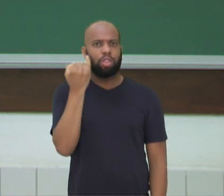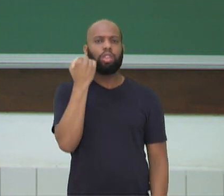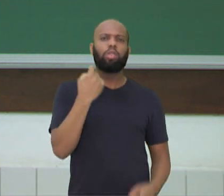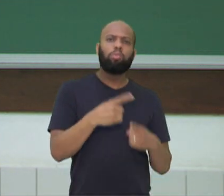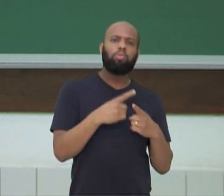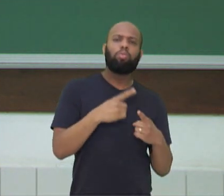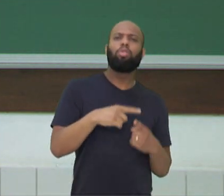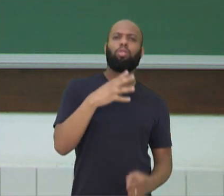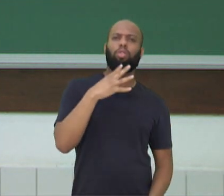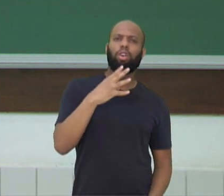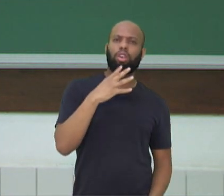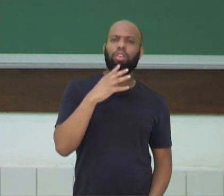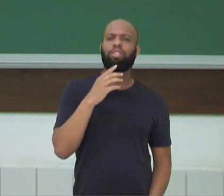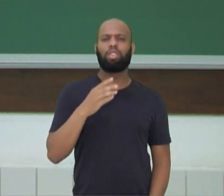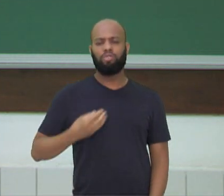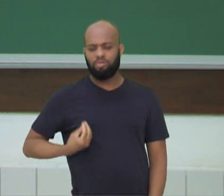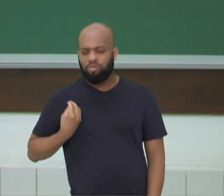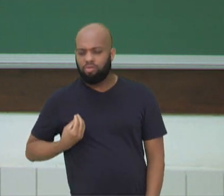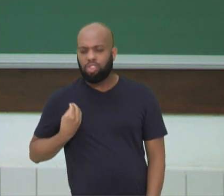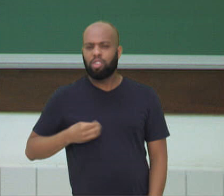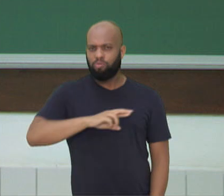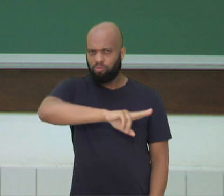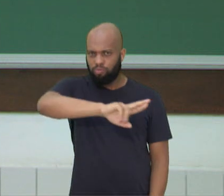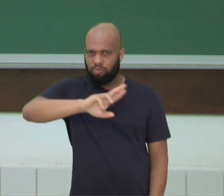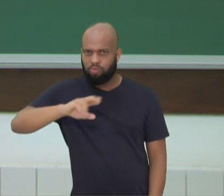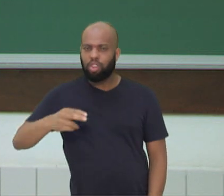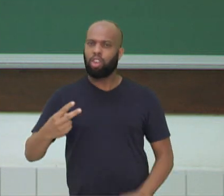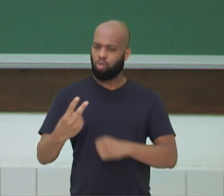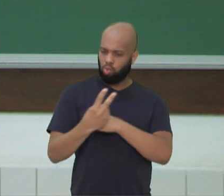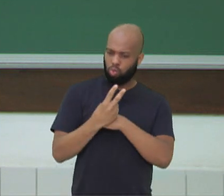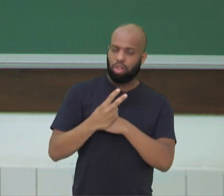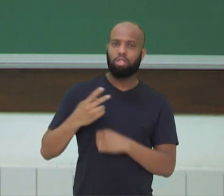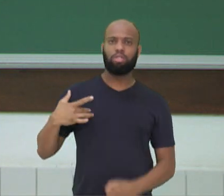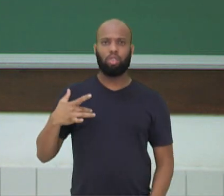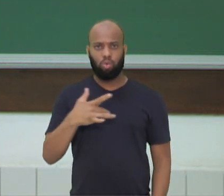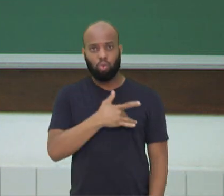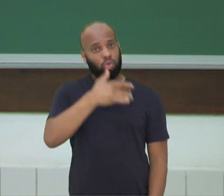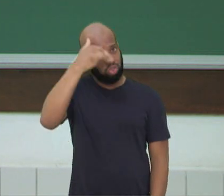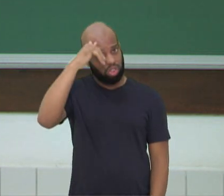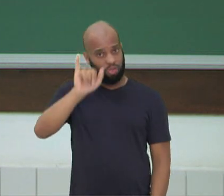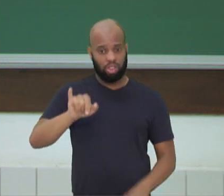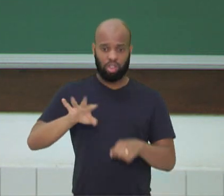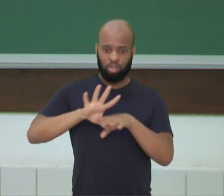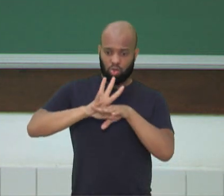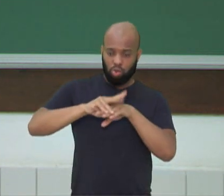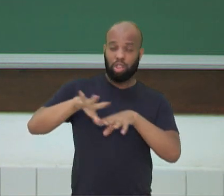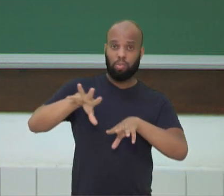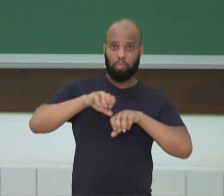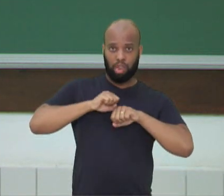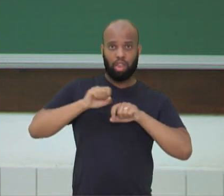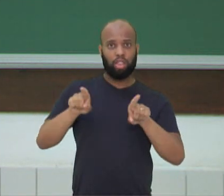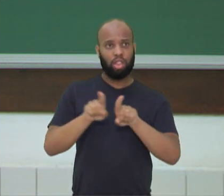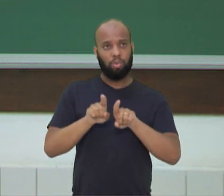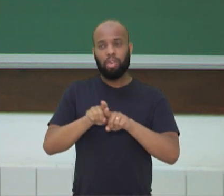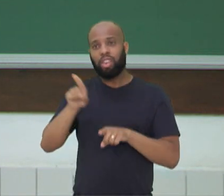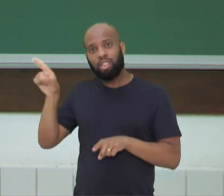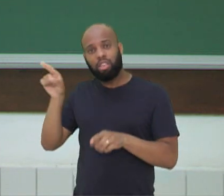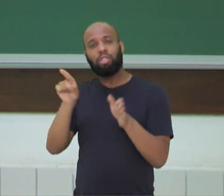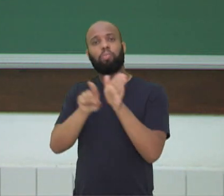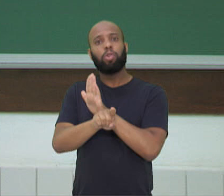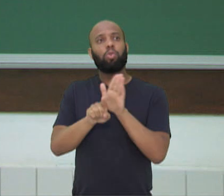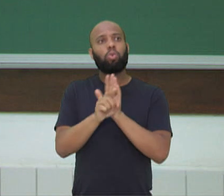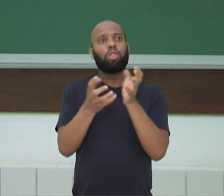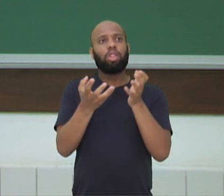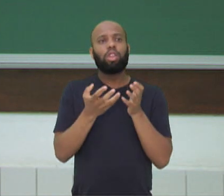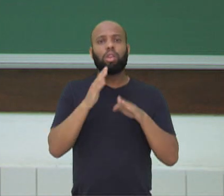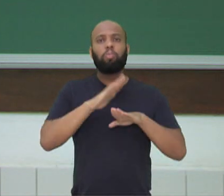conhecer os seres, prevenir doenças, cuidar da nossa saúde, então, nessa atividade, ele quer que tenha mais aprofundamento